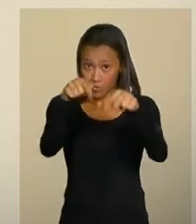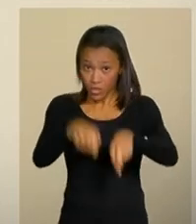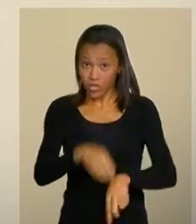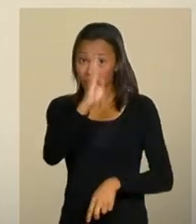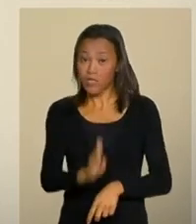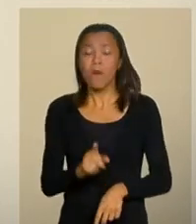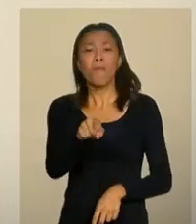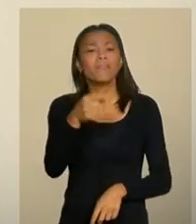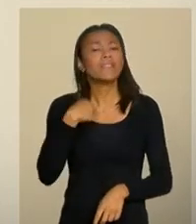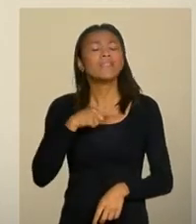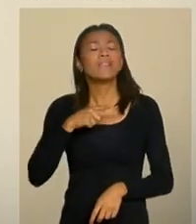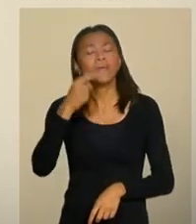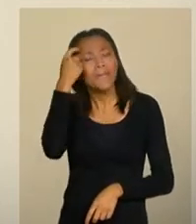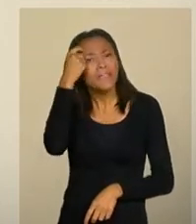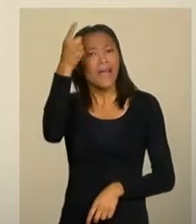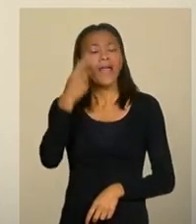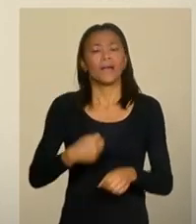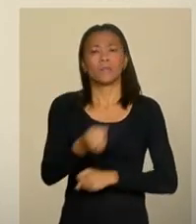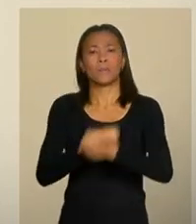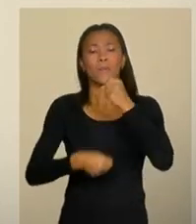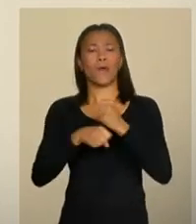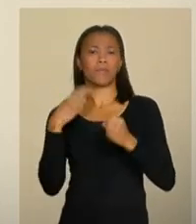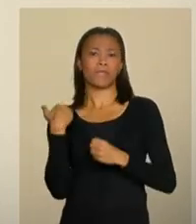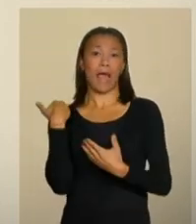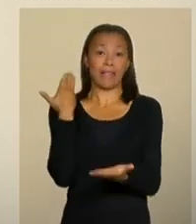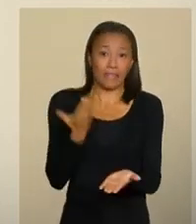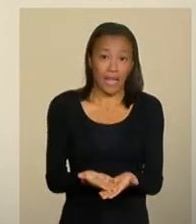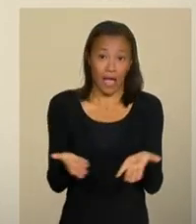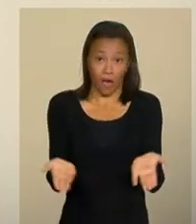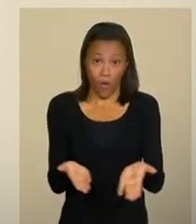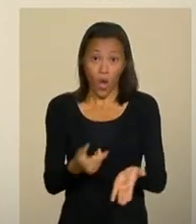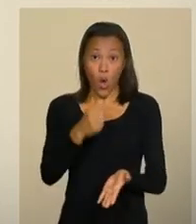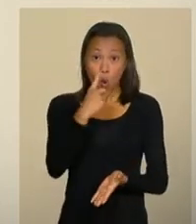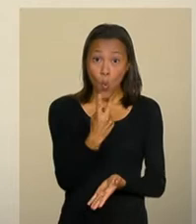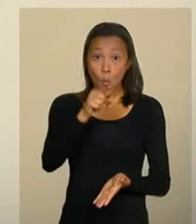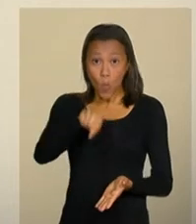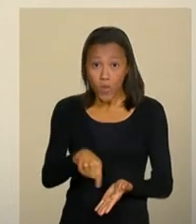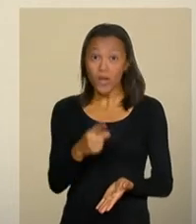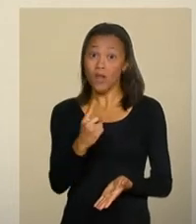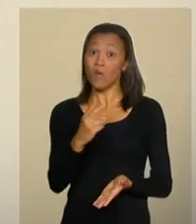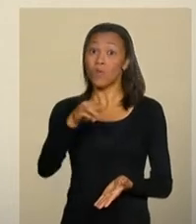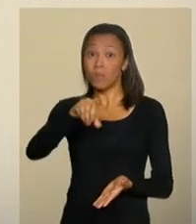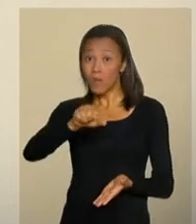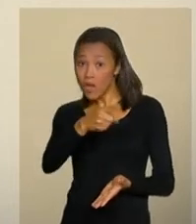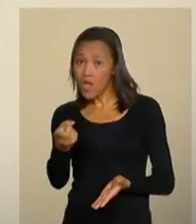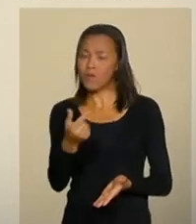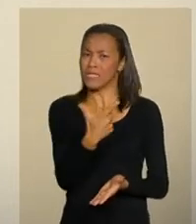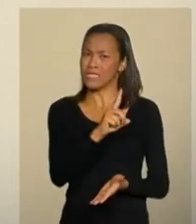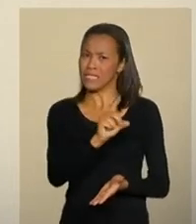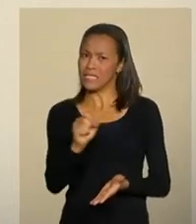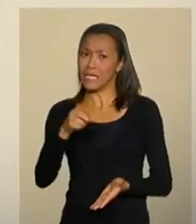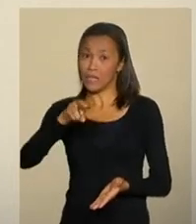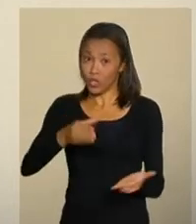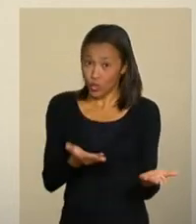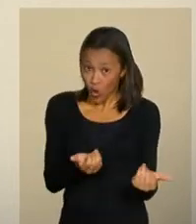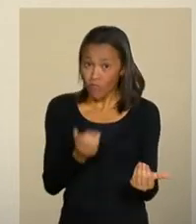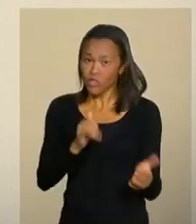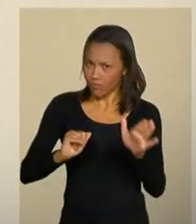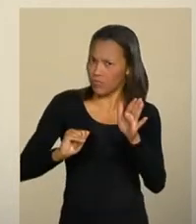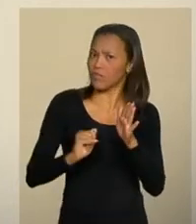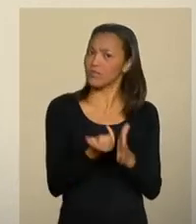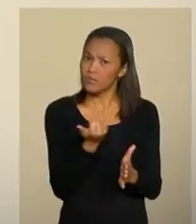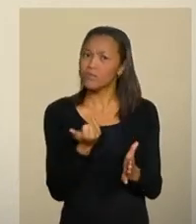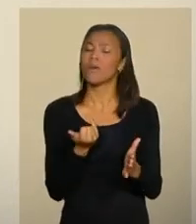para você ter uma ideia Luciano do ano passado para cá 1.1000 jovens e trabalhadores fizeram a matrícula para